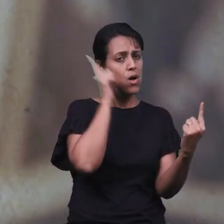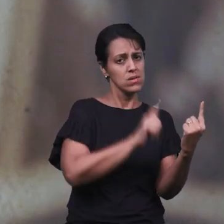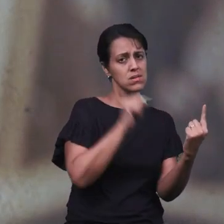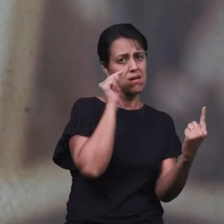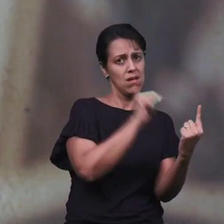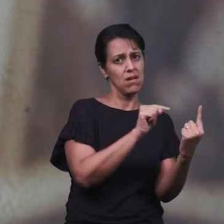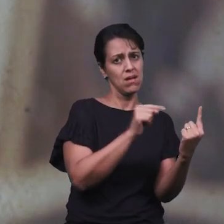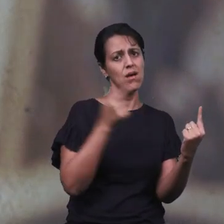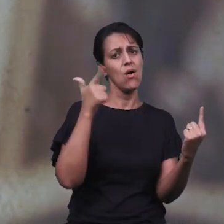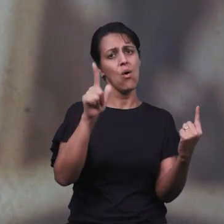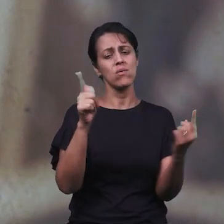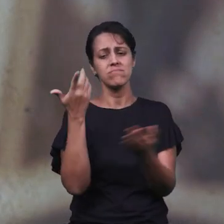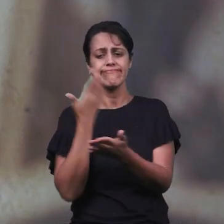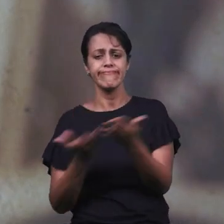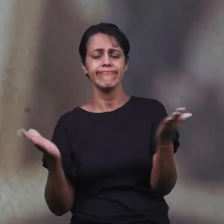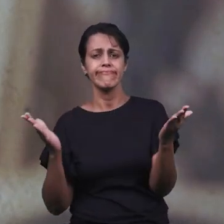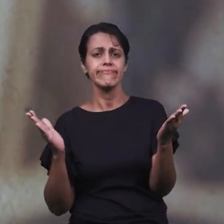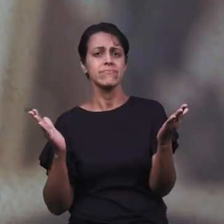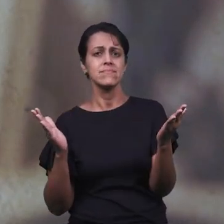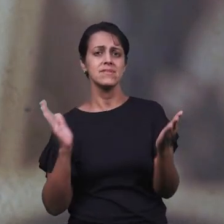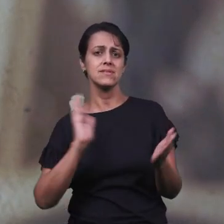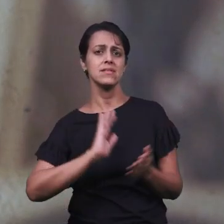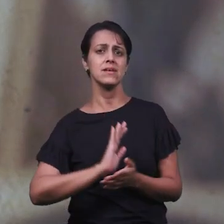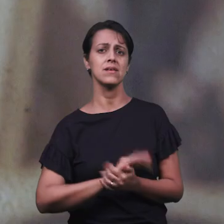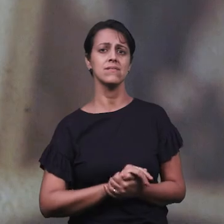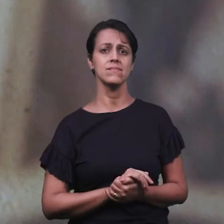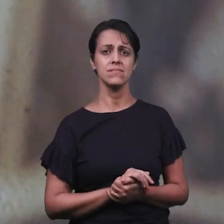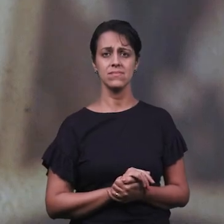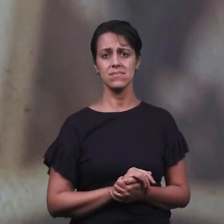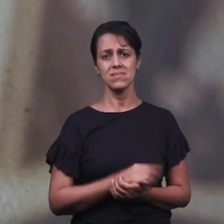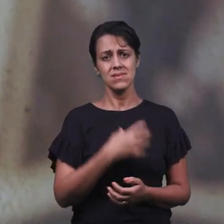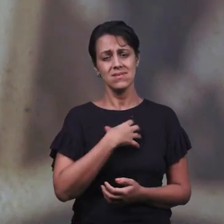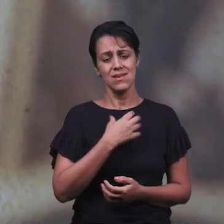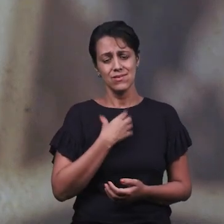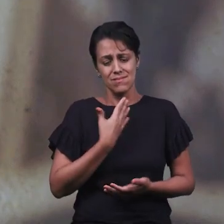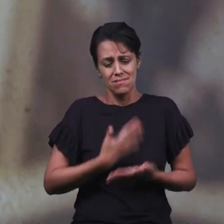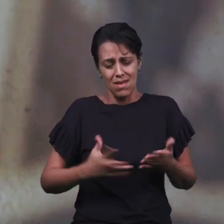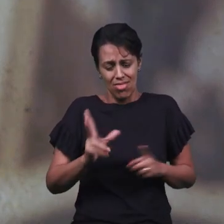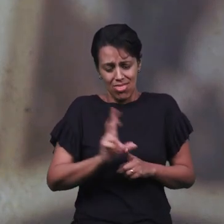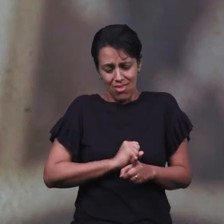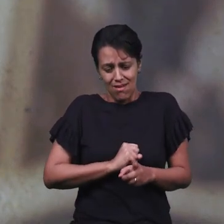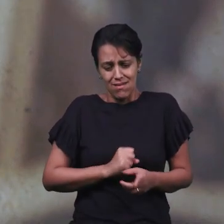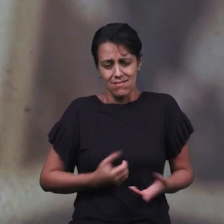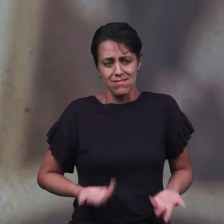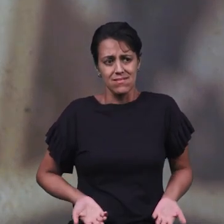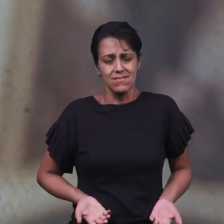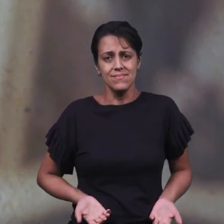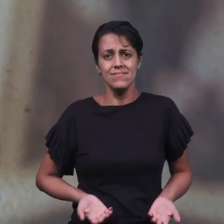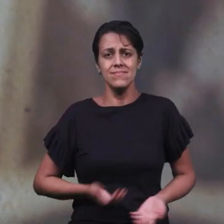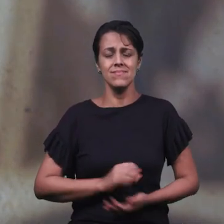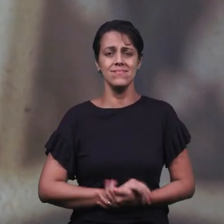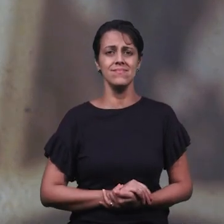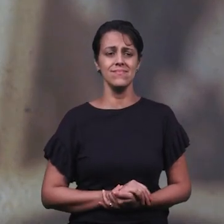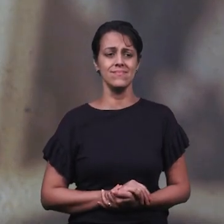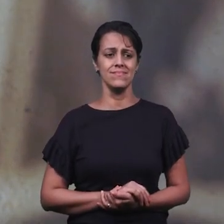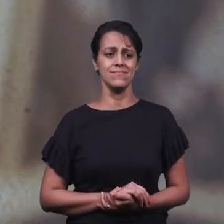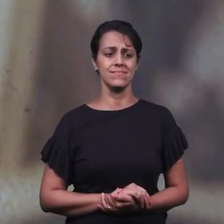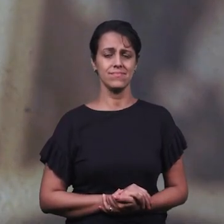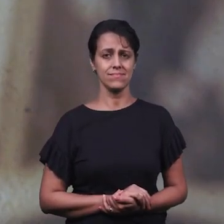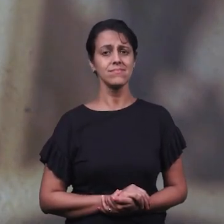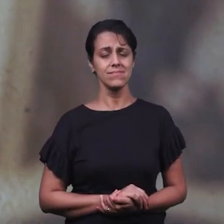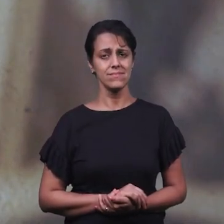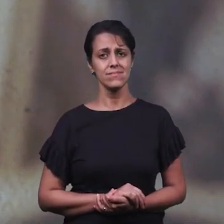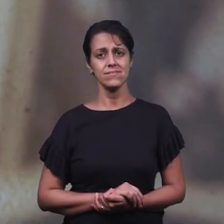sair derrotado, se sentindo derrotado, né? Então essa é uma das grandes assim